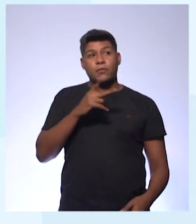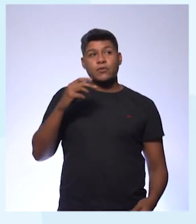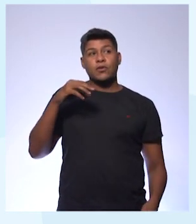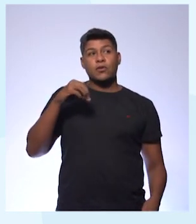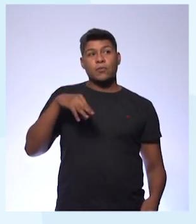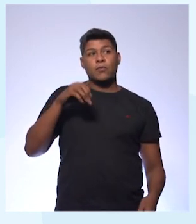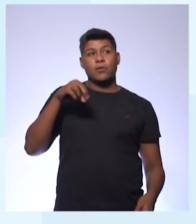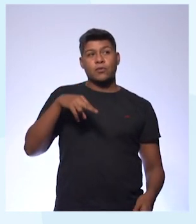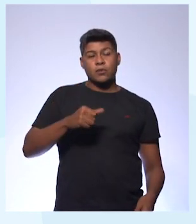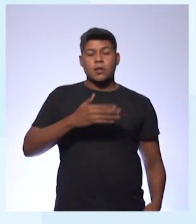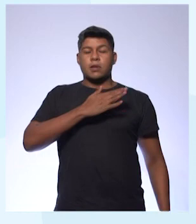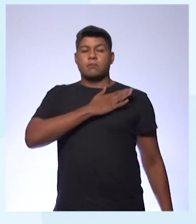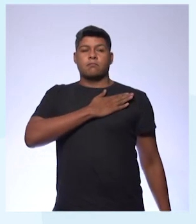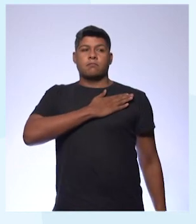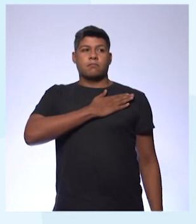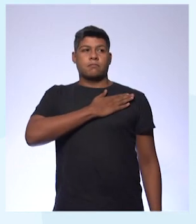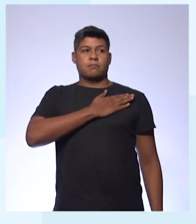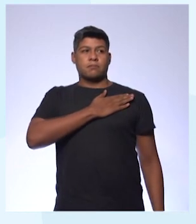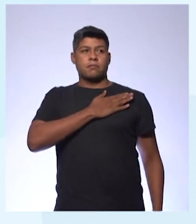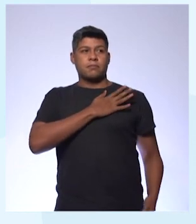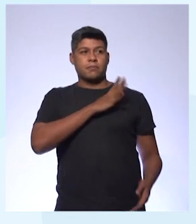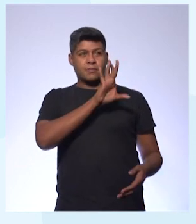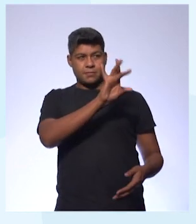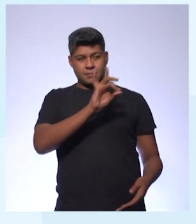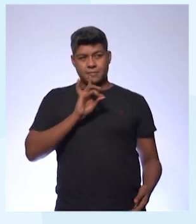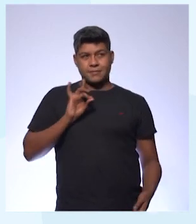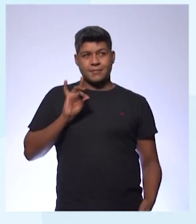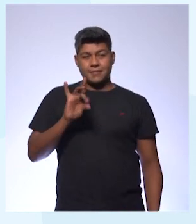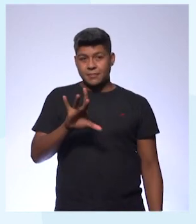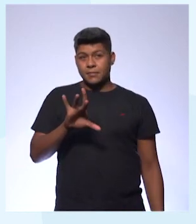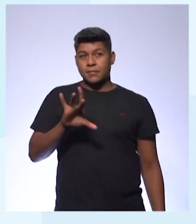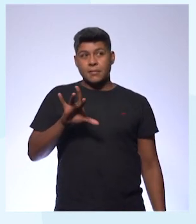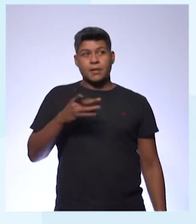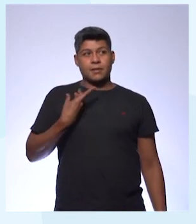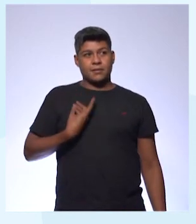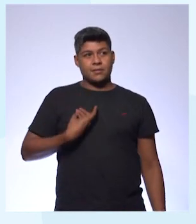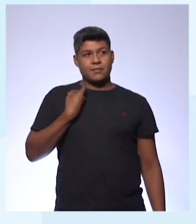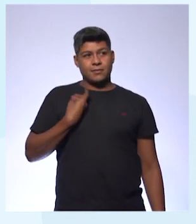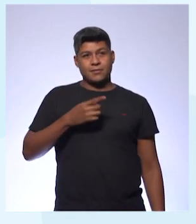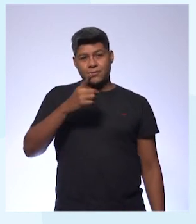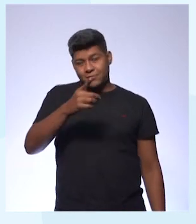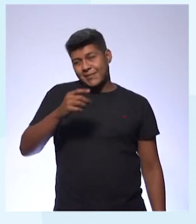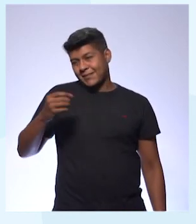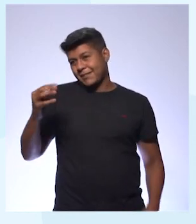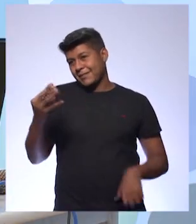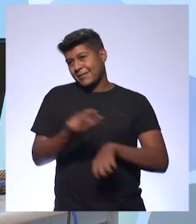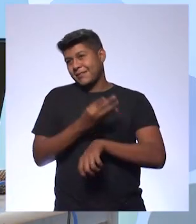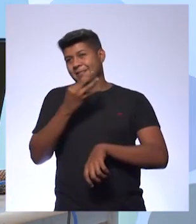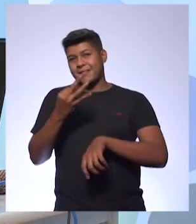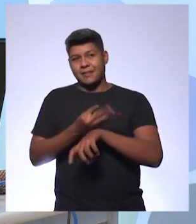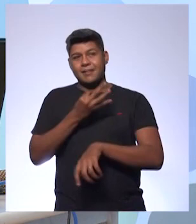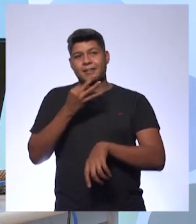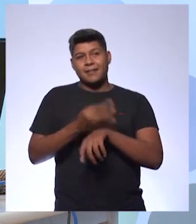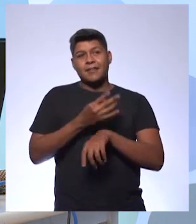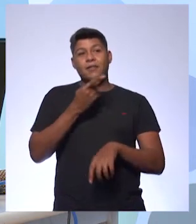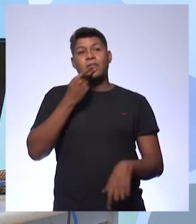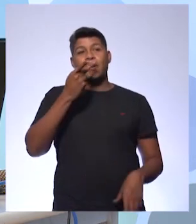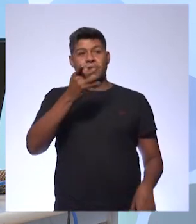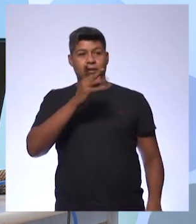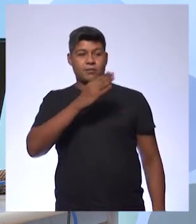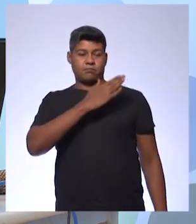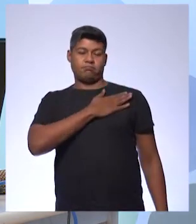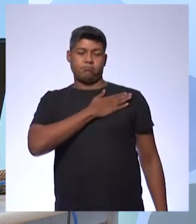Mônica cante o hino nacional, copie e cola. Vocês são fogo, porque eu falei do hino nacional, a relação